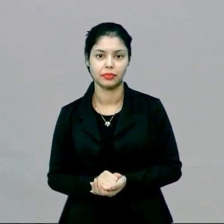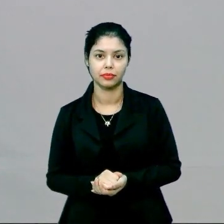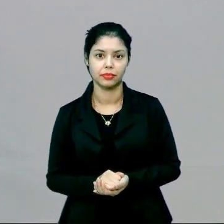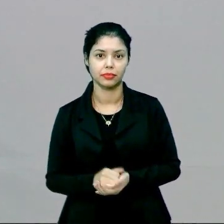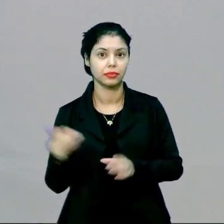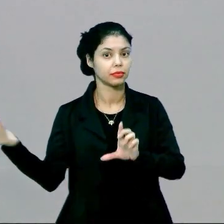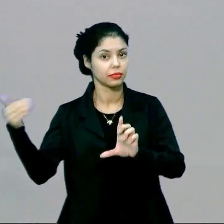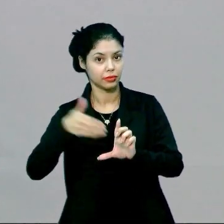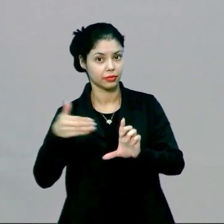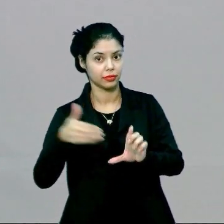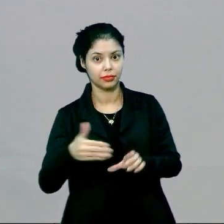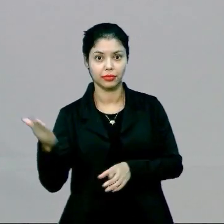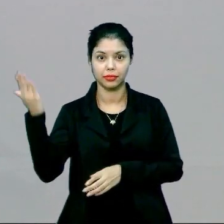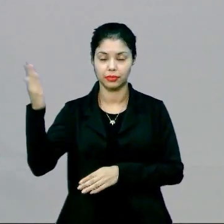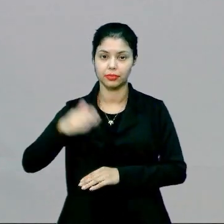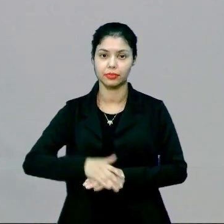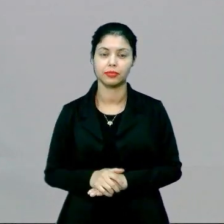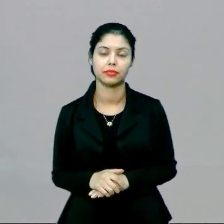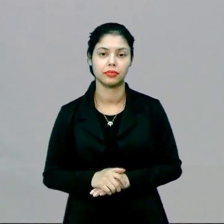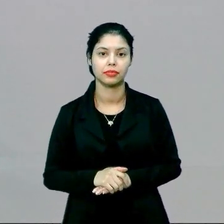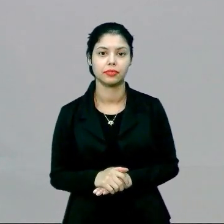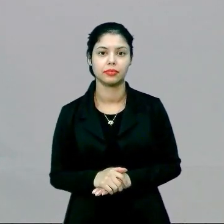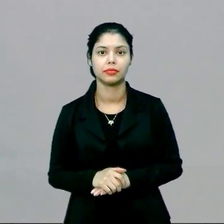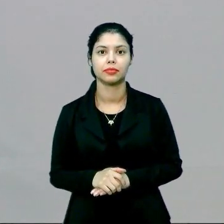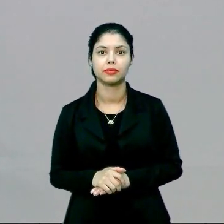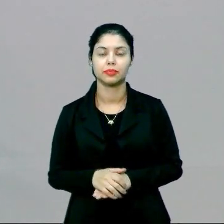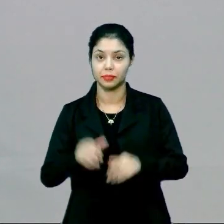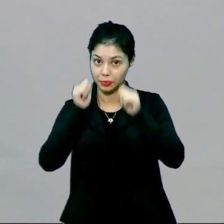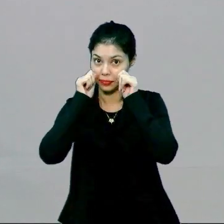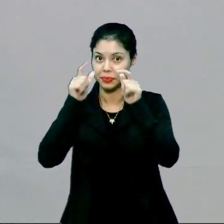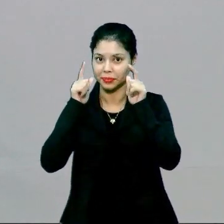proporção. Acesse as nossas plataformas e